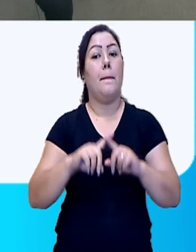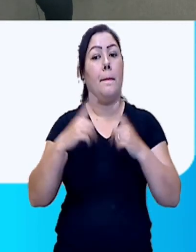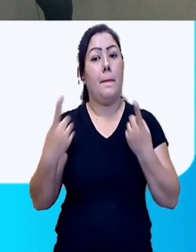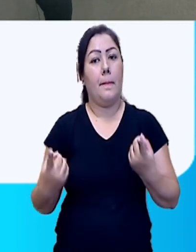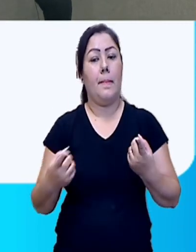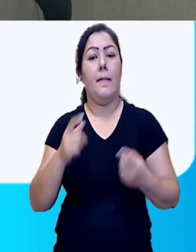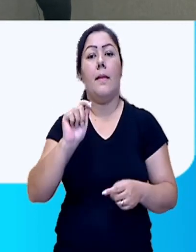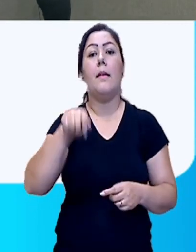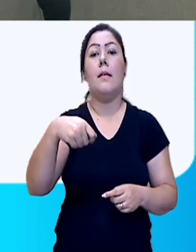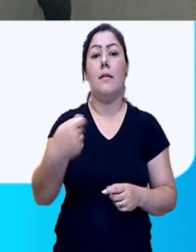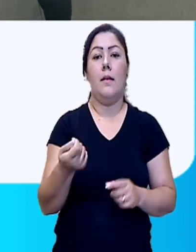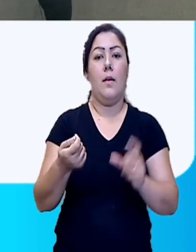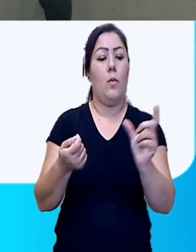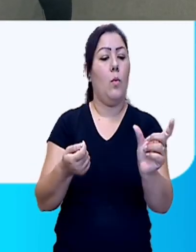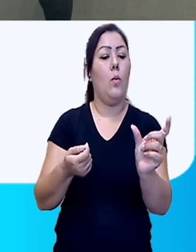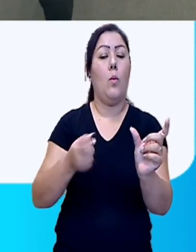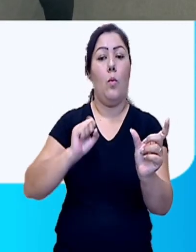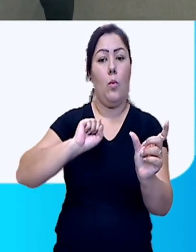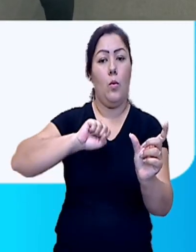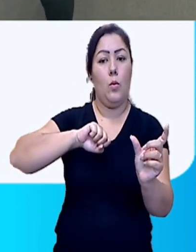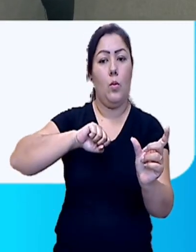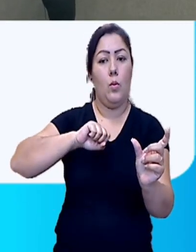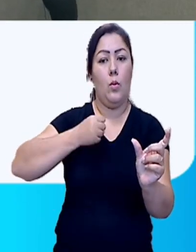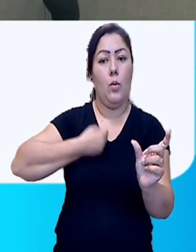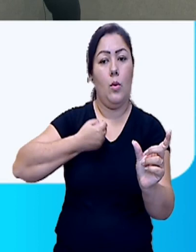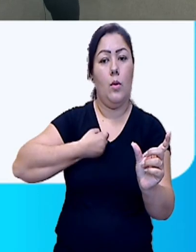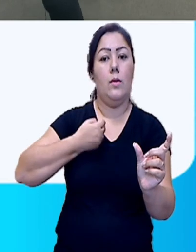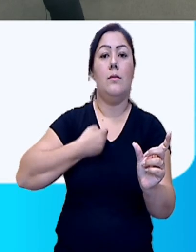do número de maior valor absoluto, que é